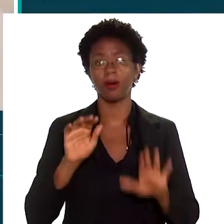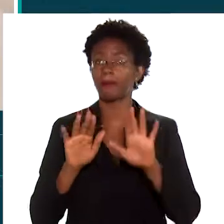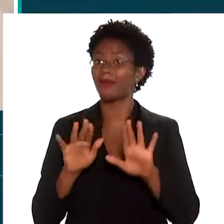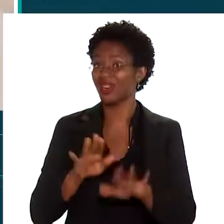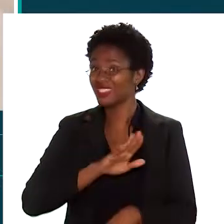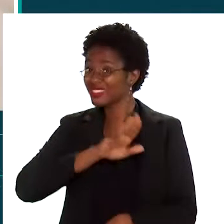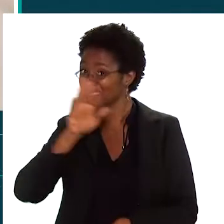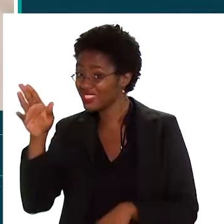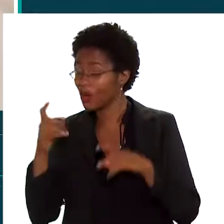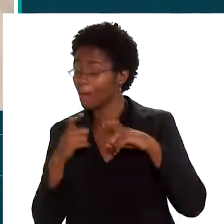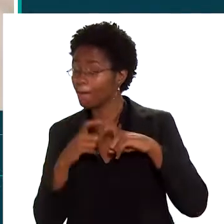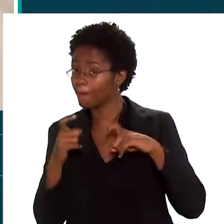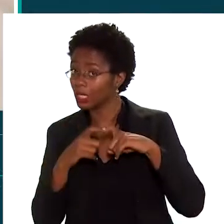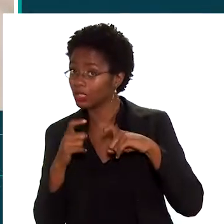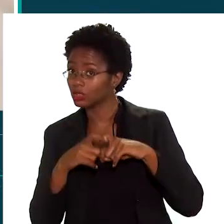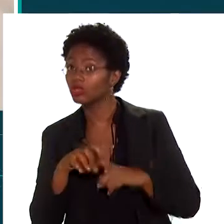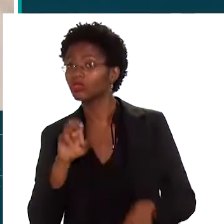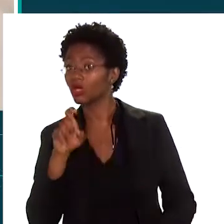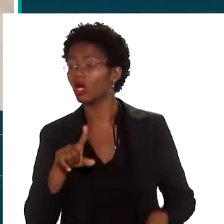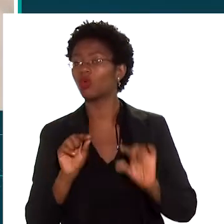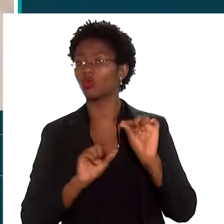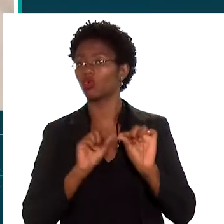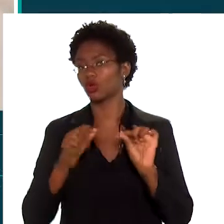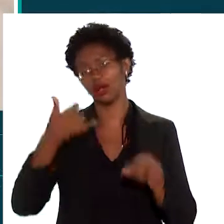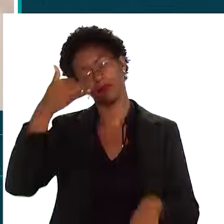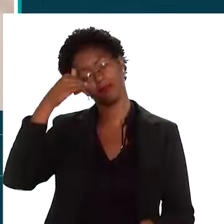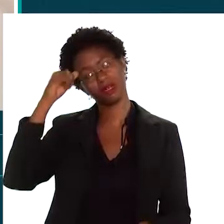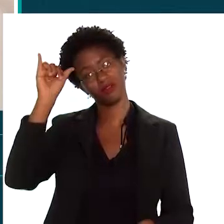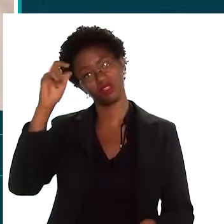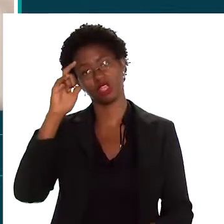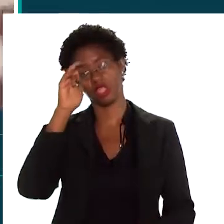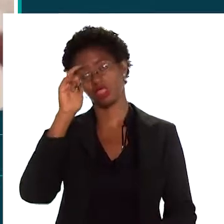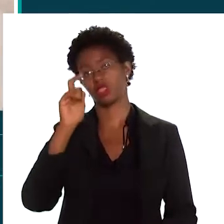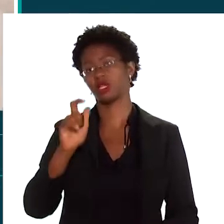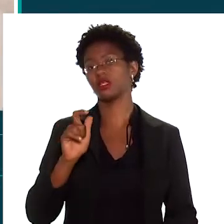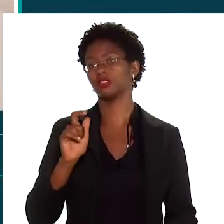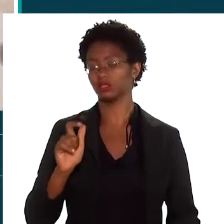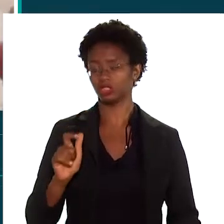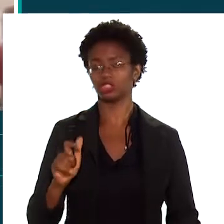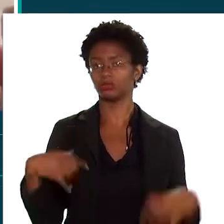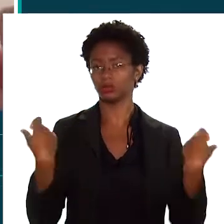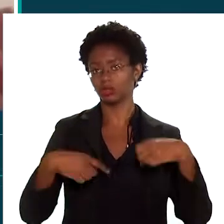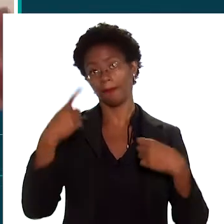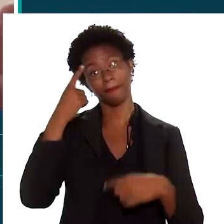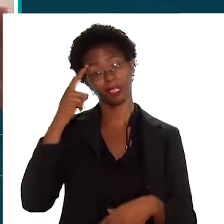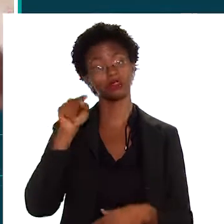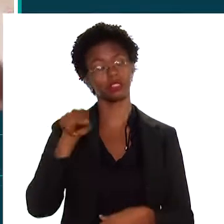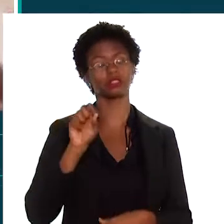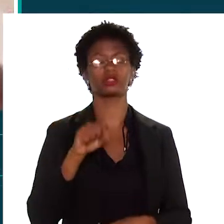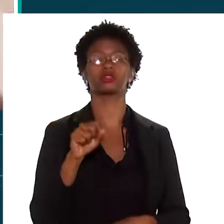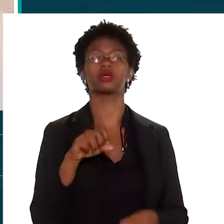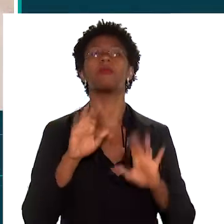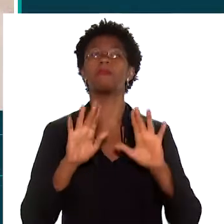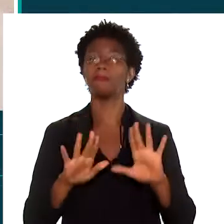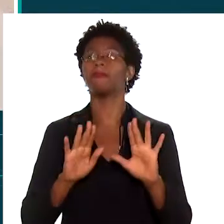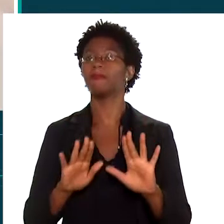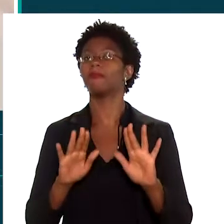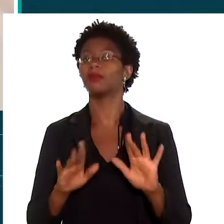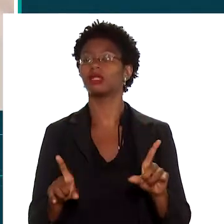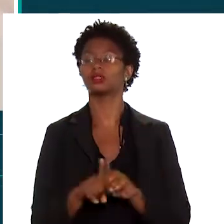ao urologista, essa consulta ao urologista, seria uma prevenção, interessante a gente pensar dessa forma,